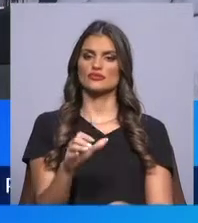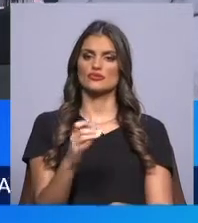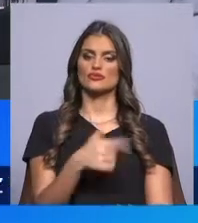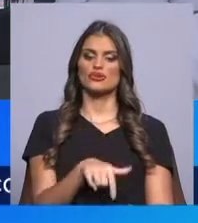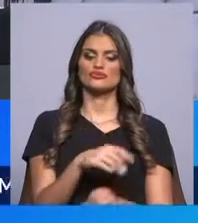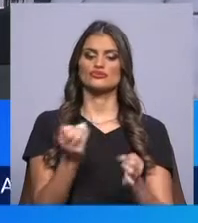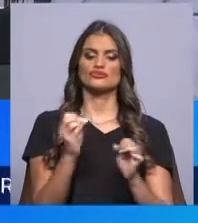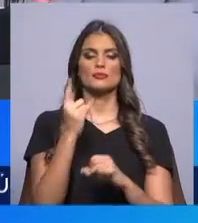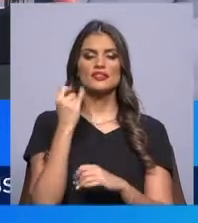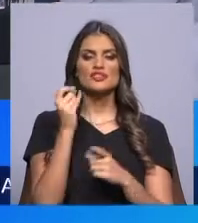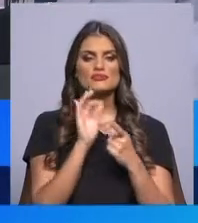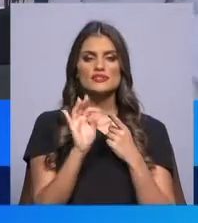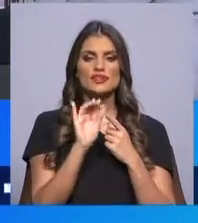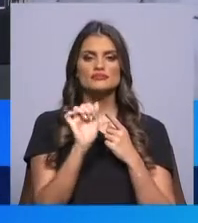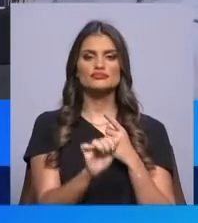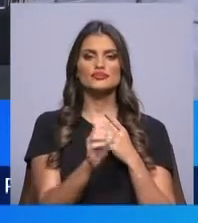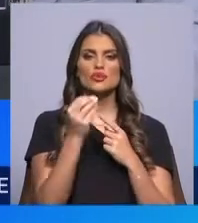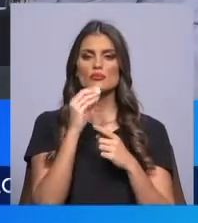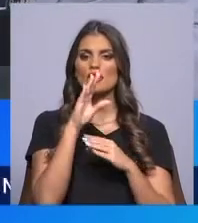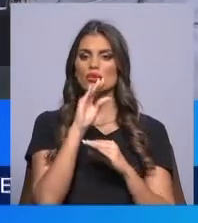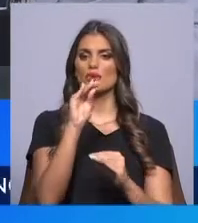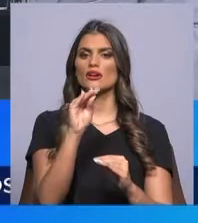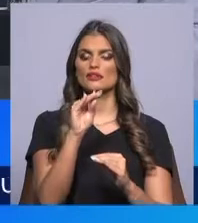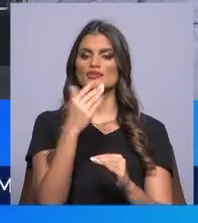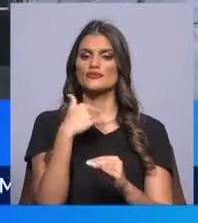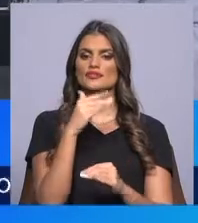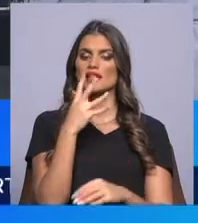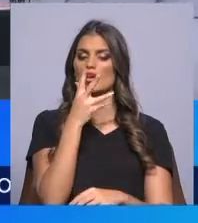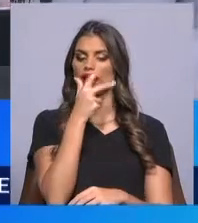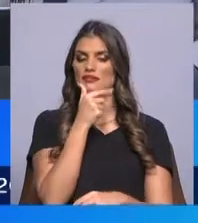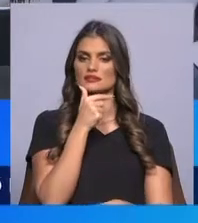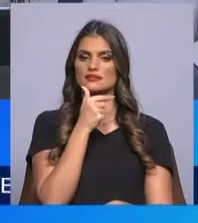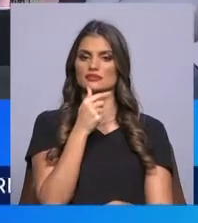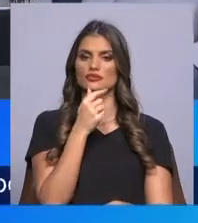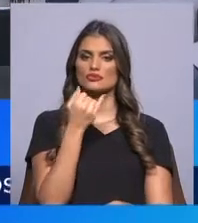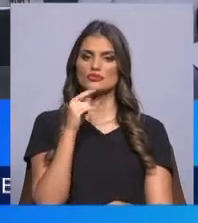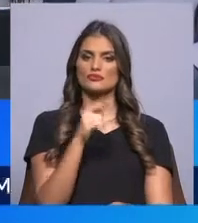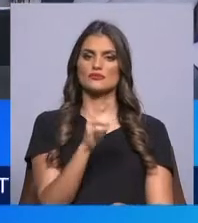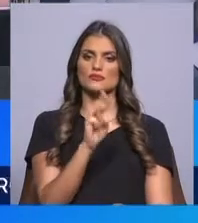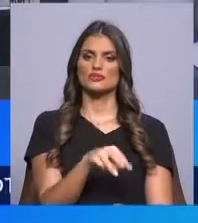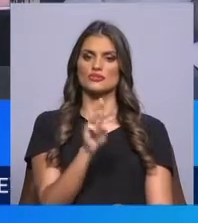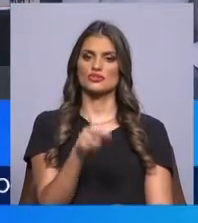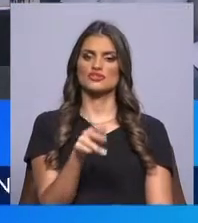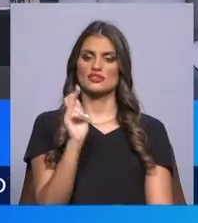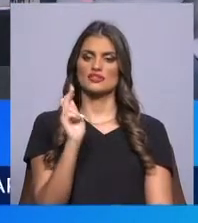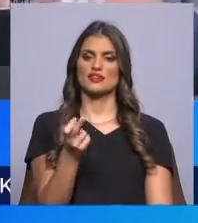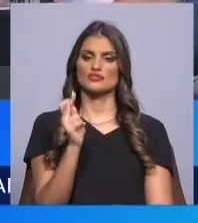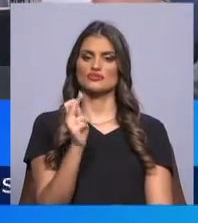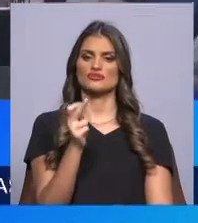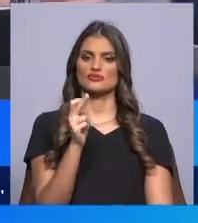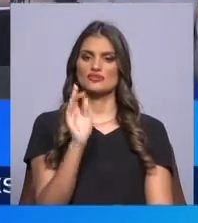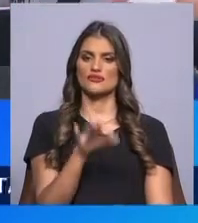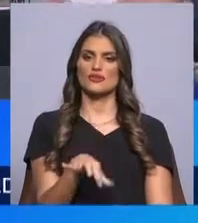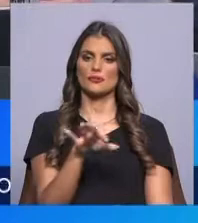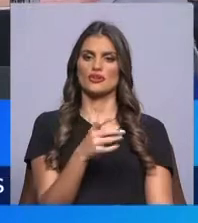uma ideia muito concreta sobre como é que a Lua esteve suficientemente quente há 2 mil milhões de anos para ter ainda origem a vulcanismo. À medida